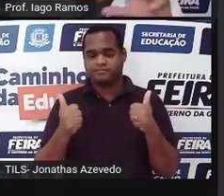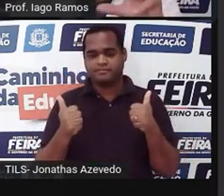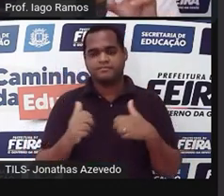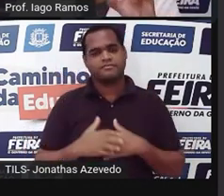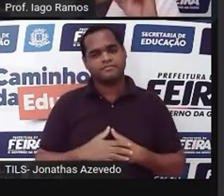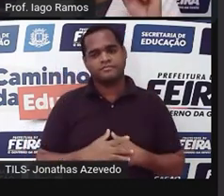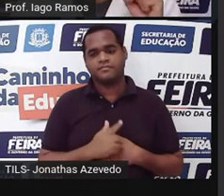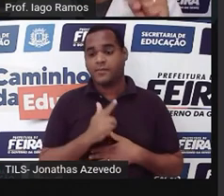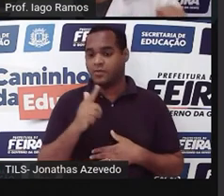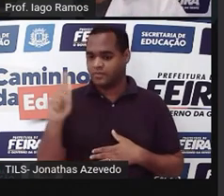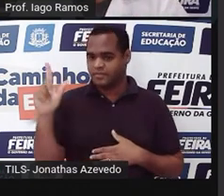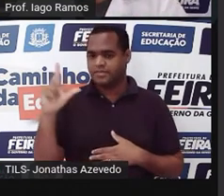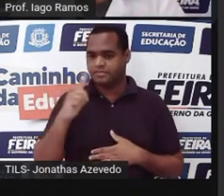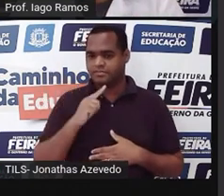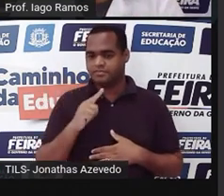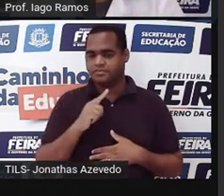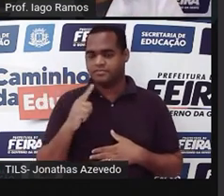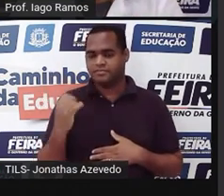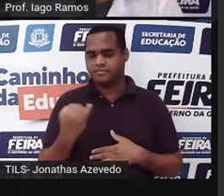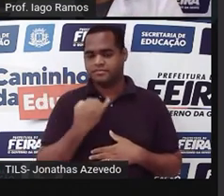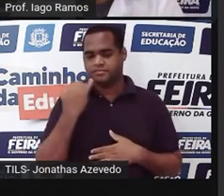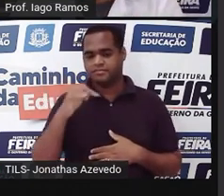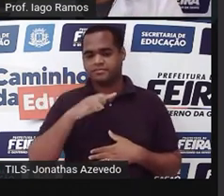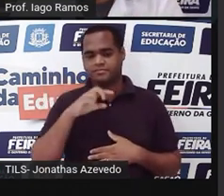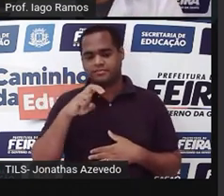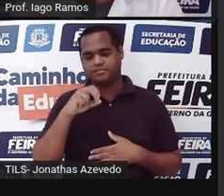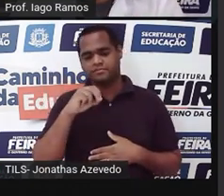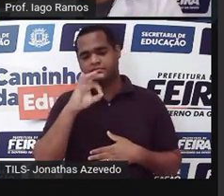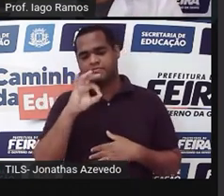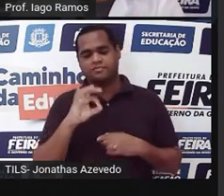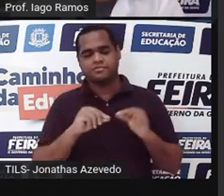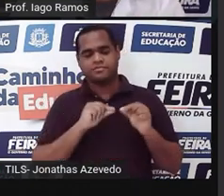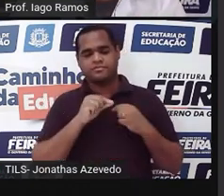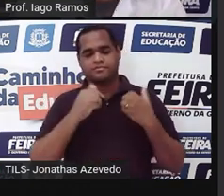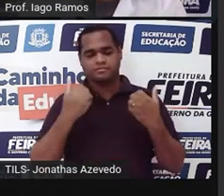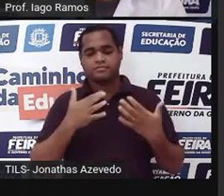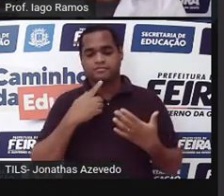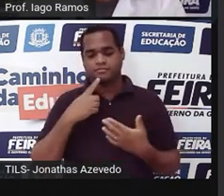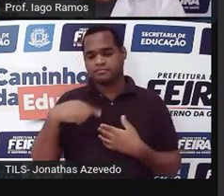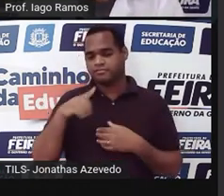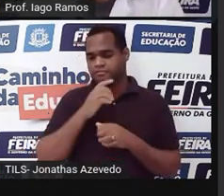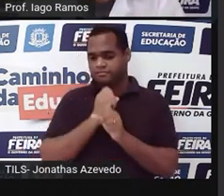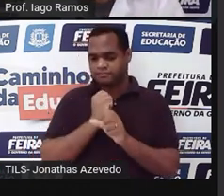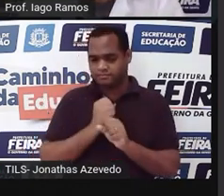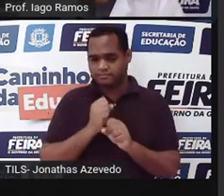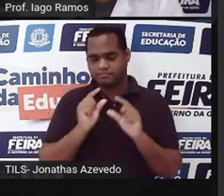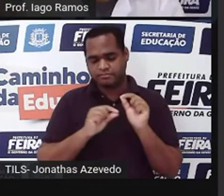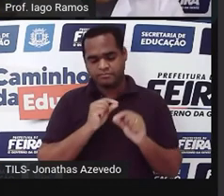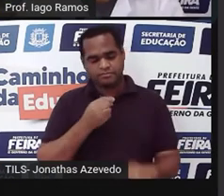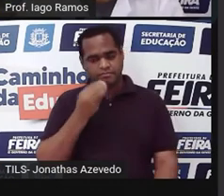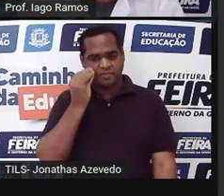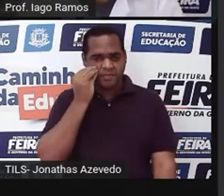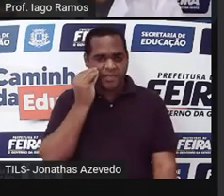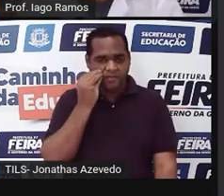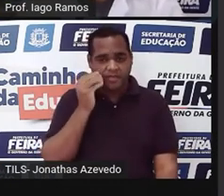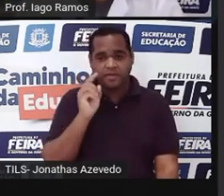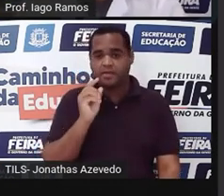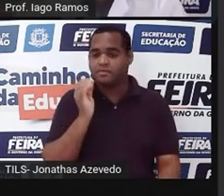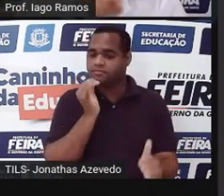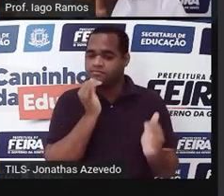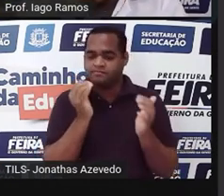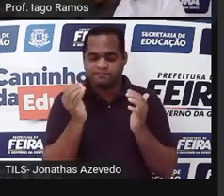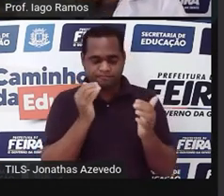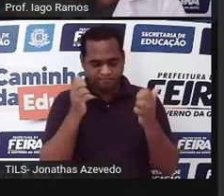na outra forma de a gente ter calculado cinquenta por cento ali já que a gente calculou só para ver comparar os resultados